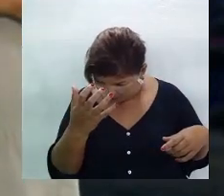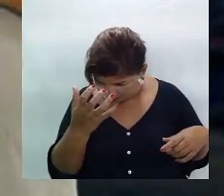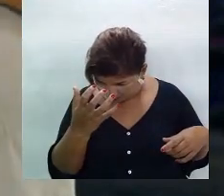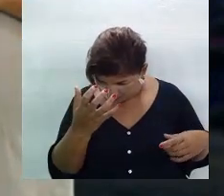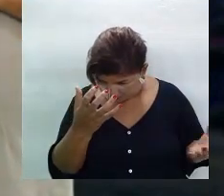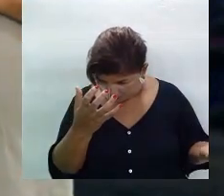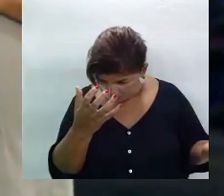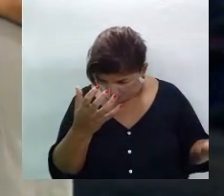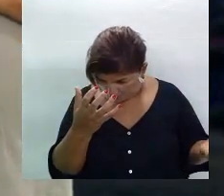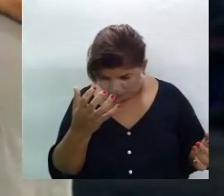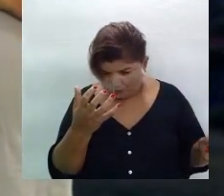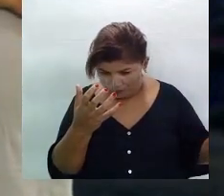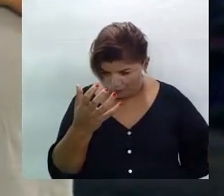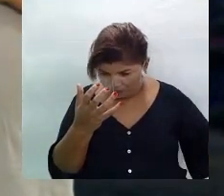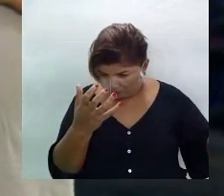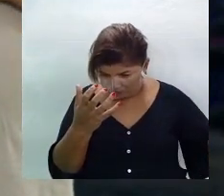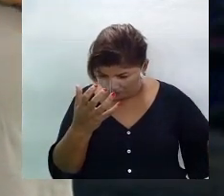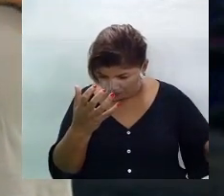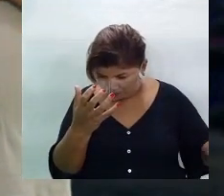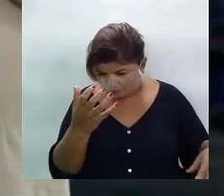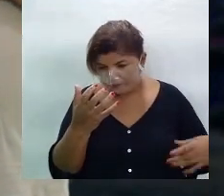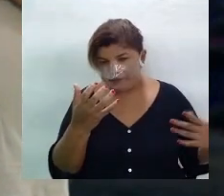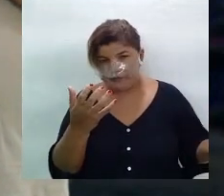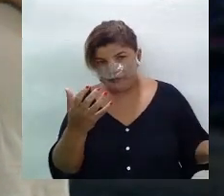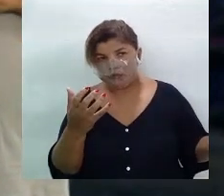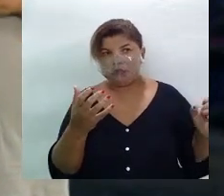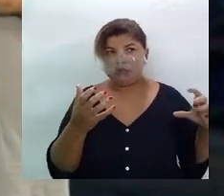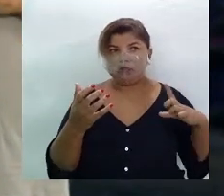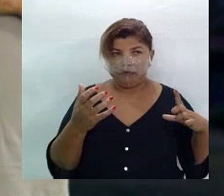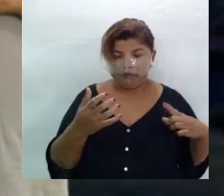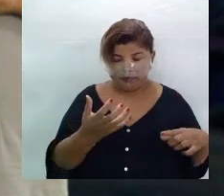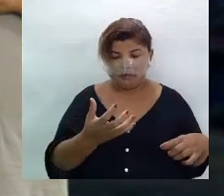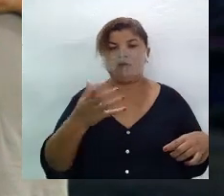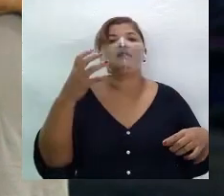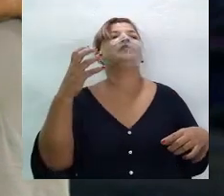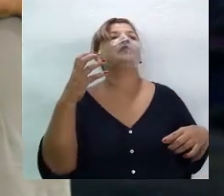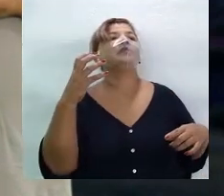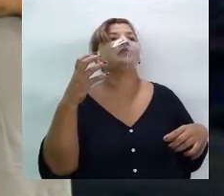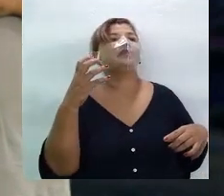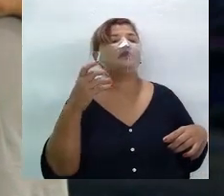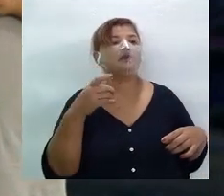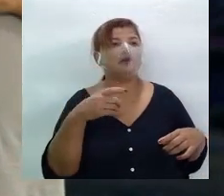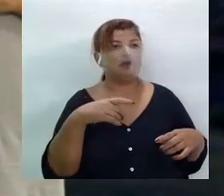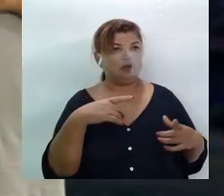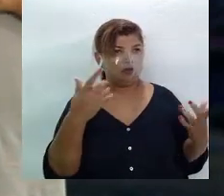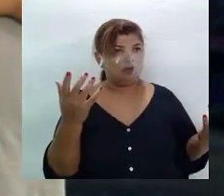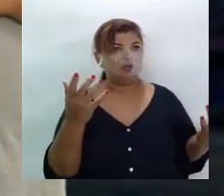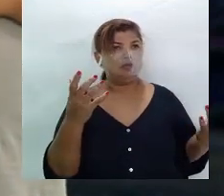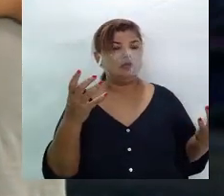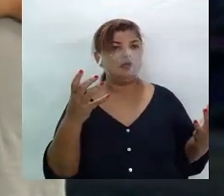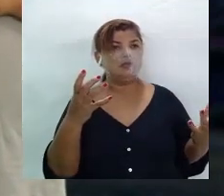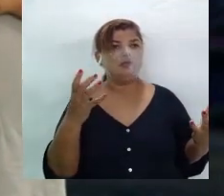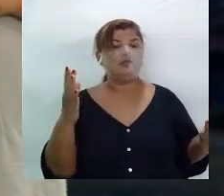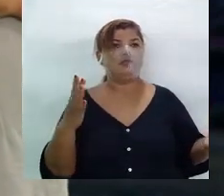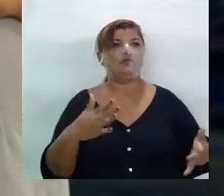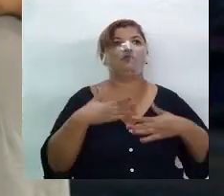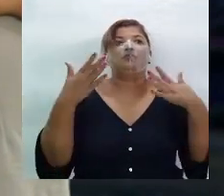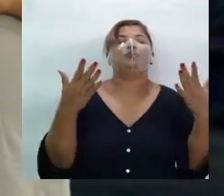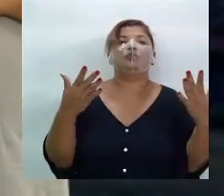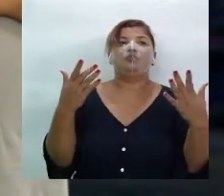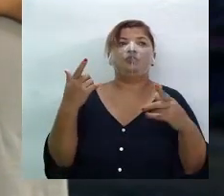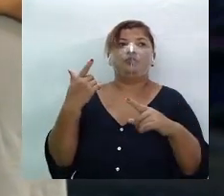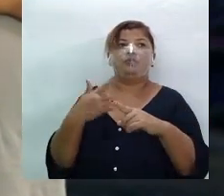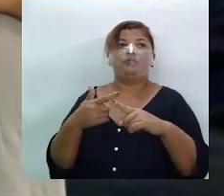pede fogo, a pessoa diz que não tem, ou se tiver, ele levanta a cabeça. O que ele levanta a cabeça é quando acontece o grande susto,